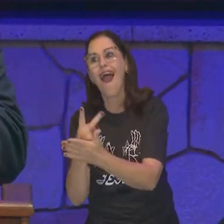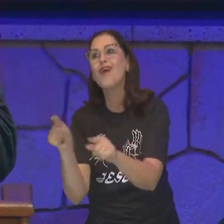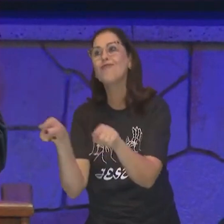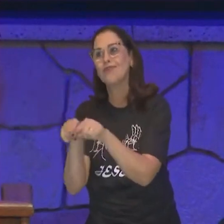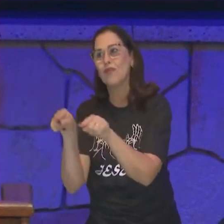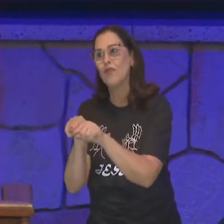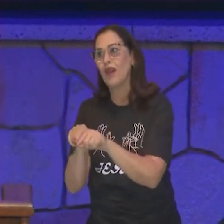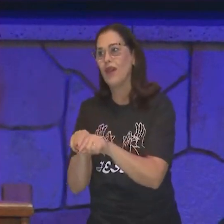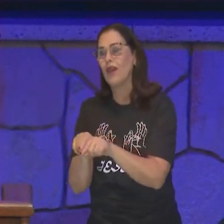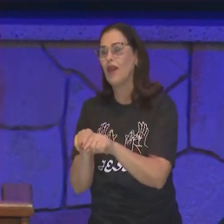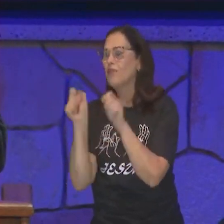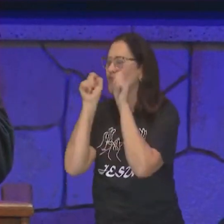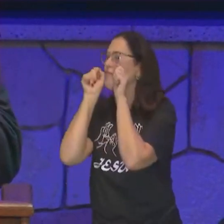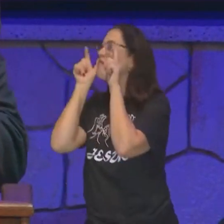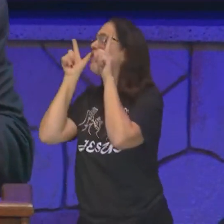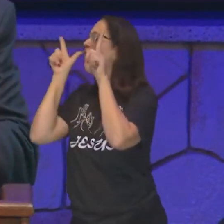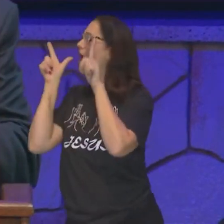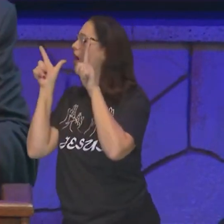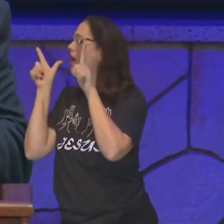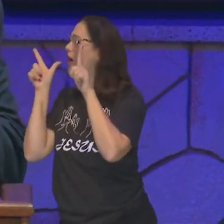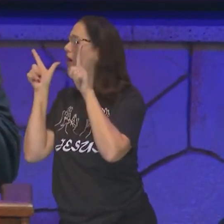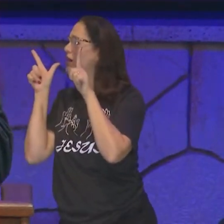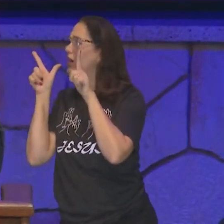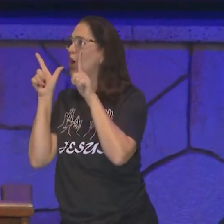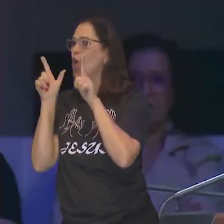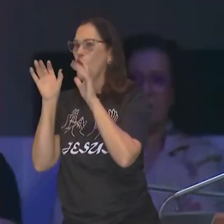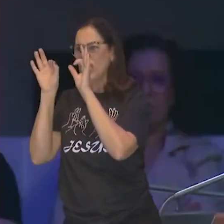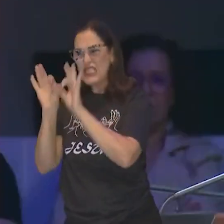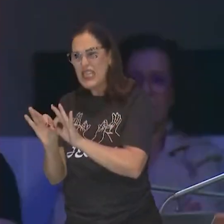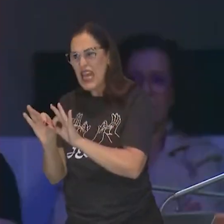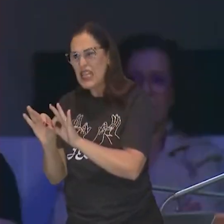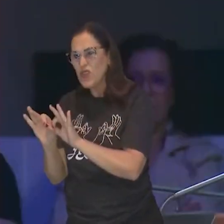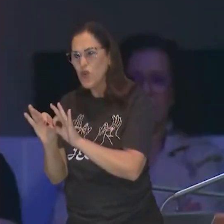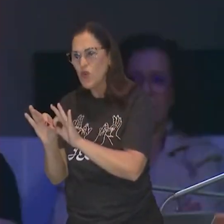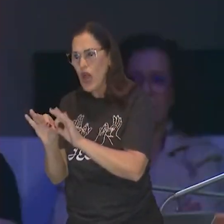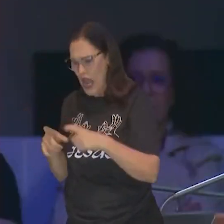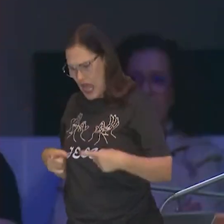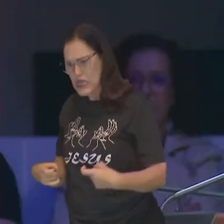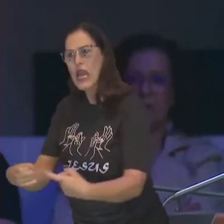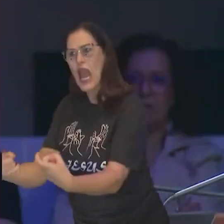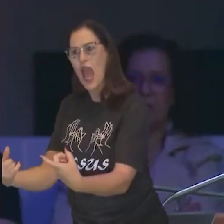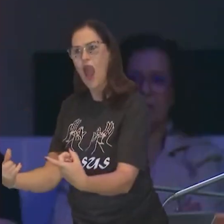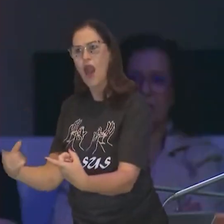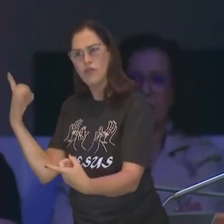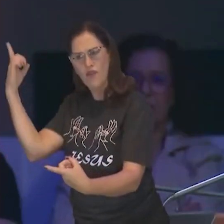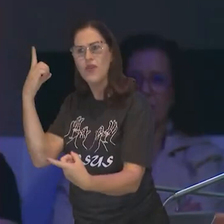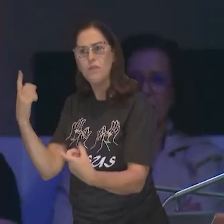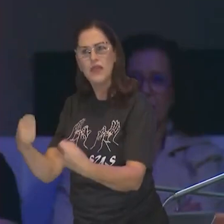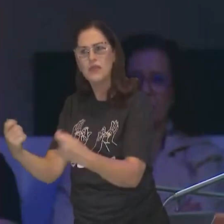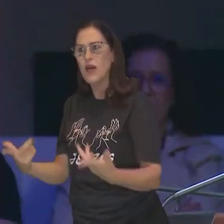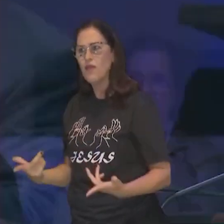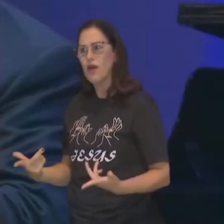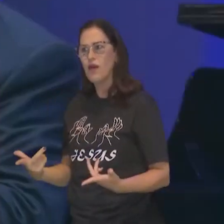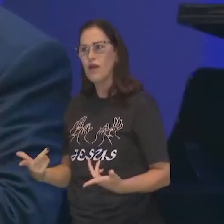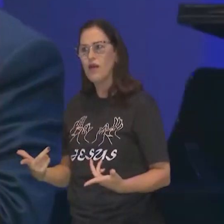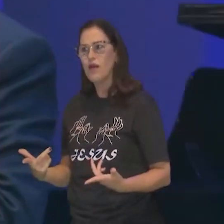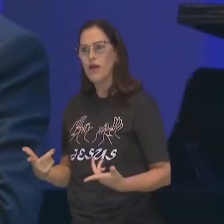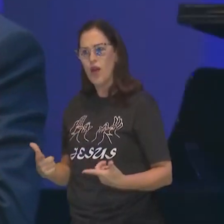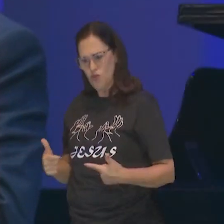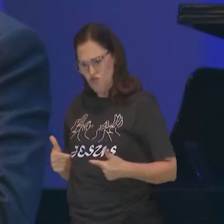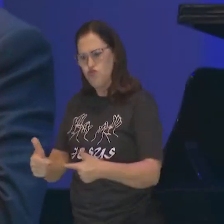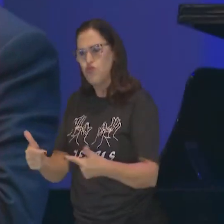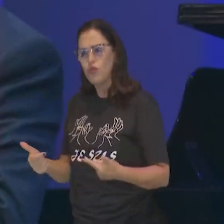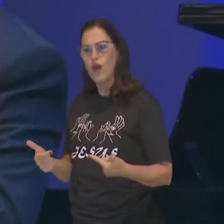tinha acabado de acordar, quando o certo era estar no campo de guerra, tendo acabado de